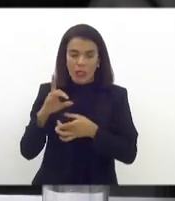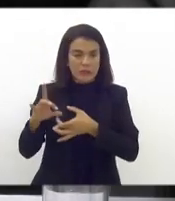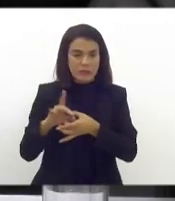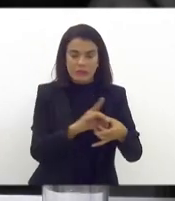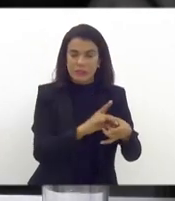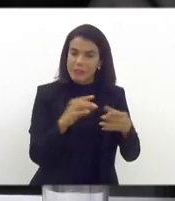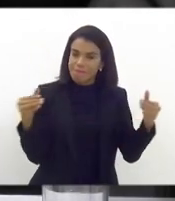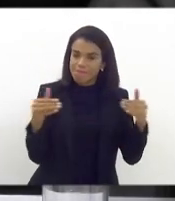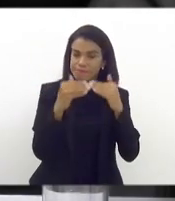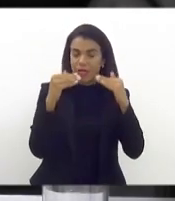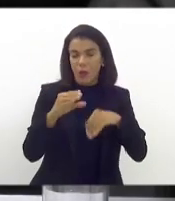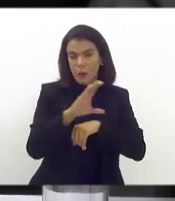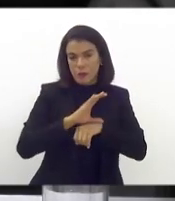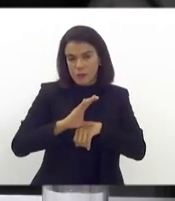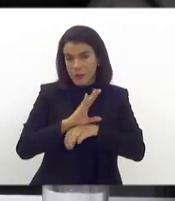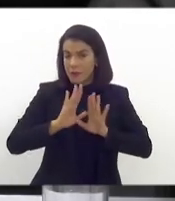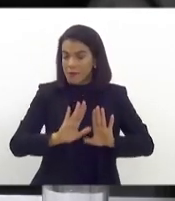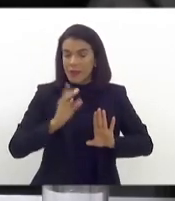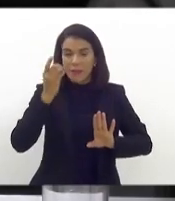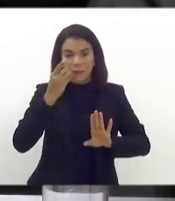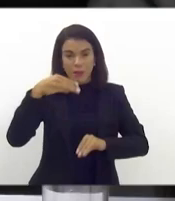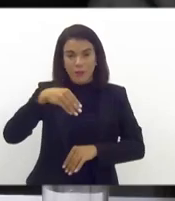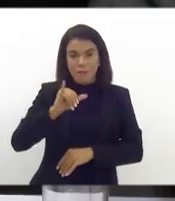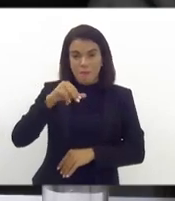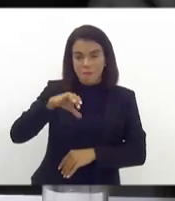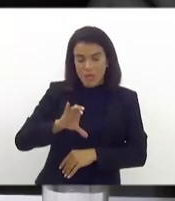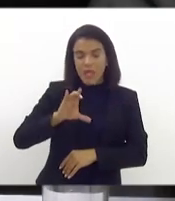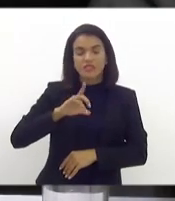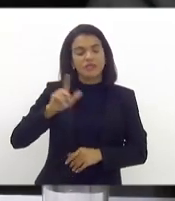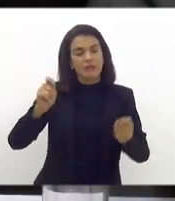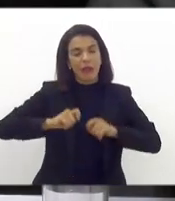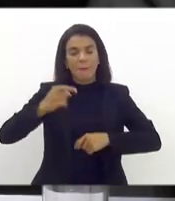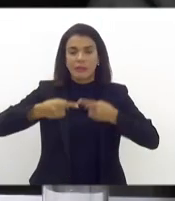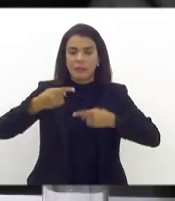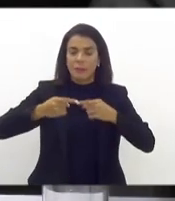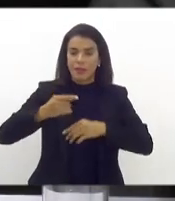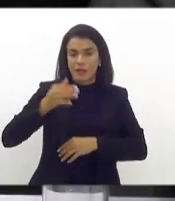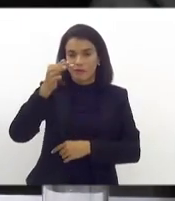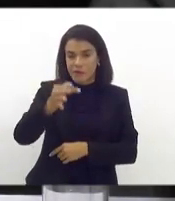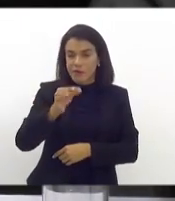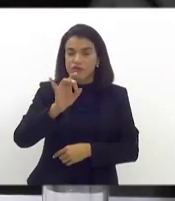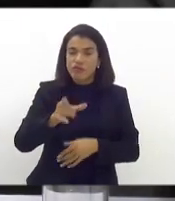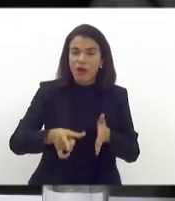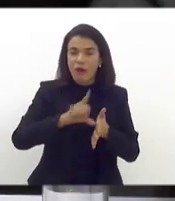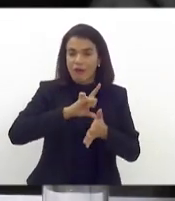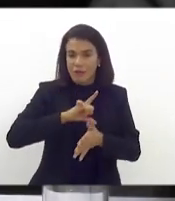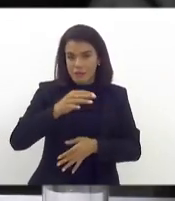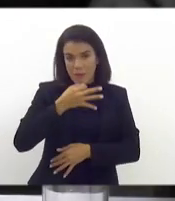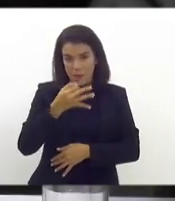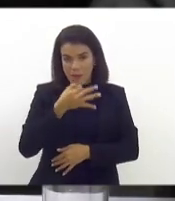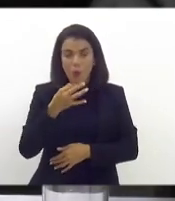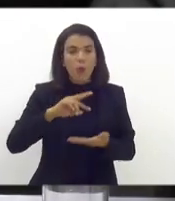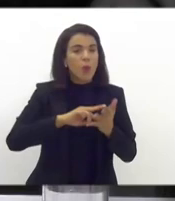uma constitucionalidade dele. Mas, como o deputado Mink pediu vista, a gente vai ter a oportunidade de debater isso em outra ocasião, mas queria só antecipar esse posicionamento, o